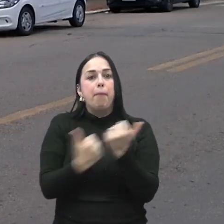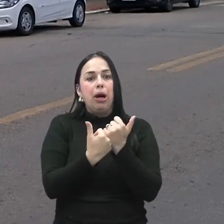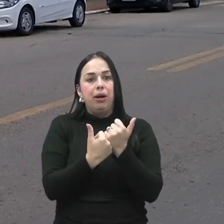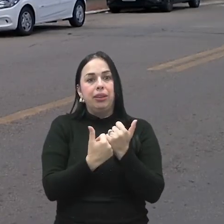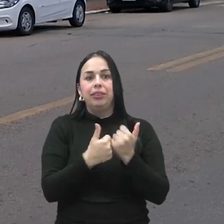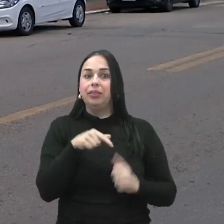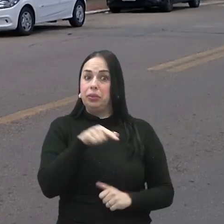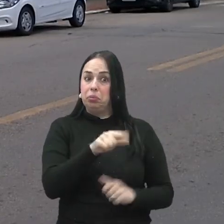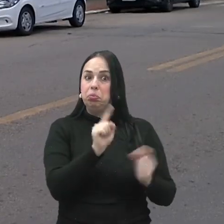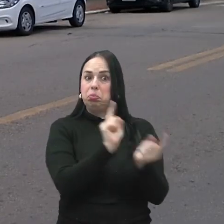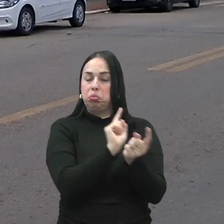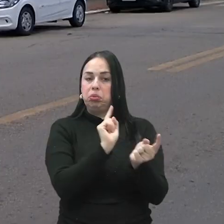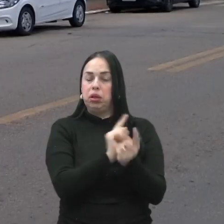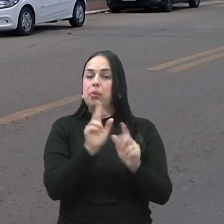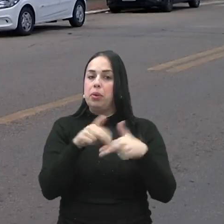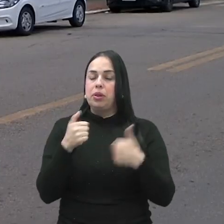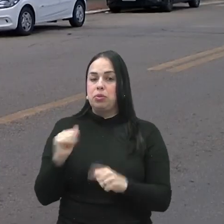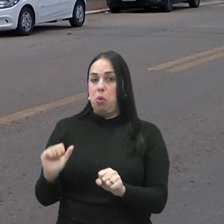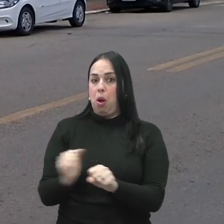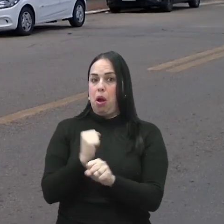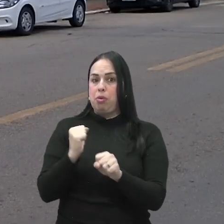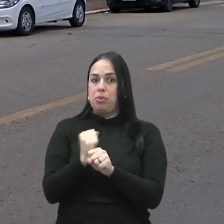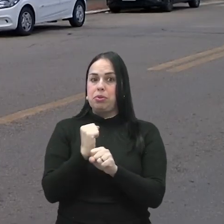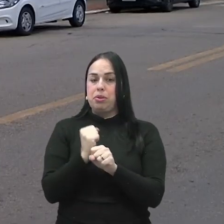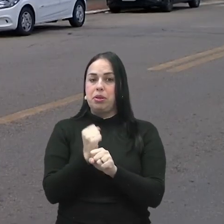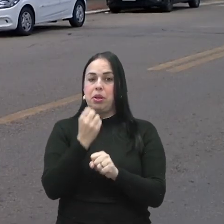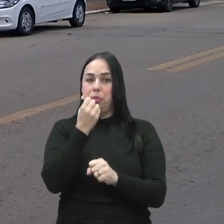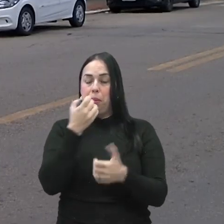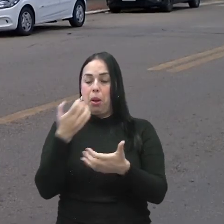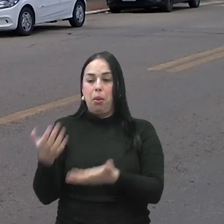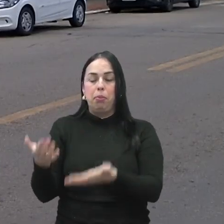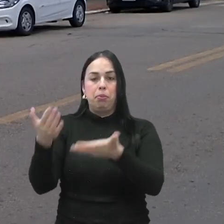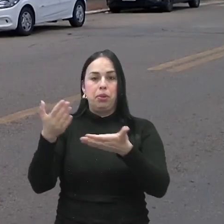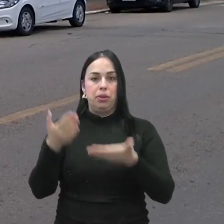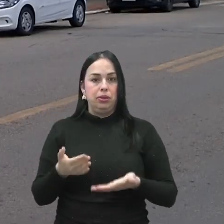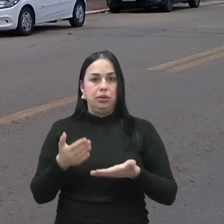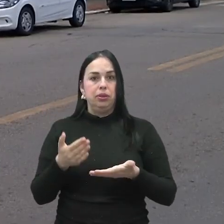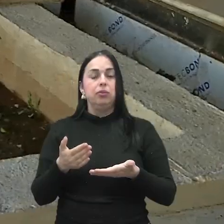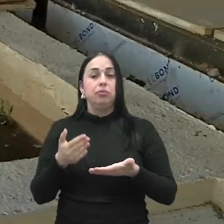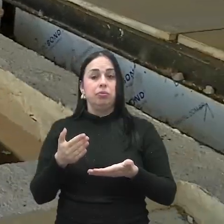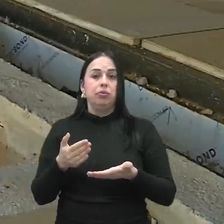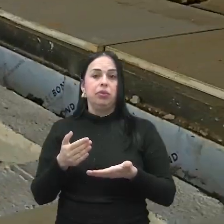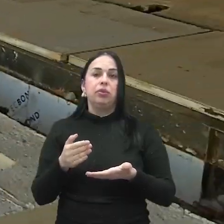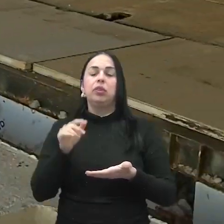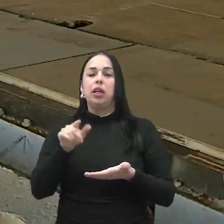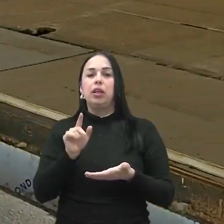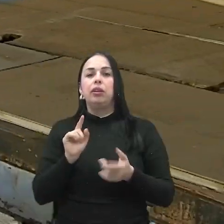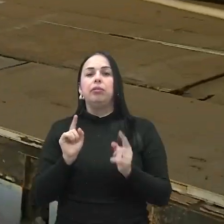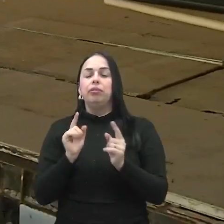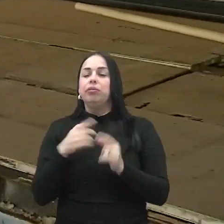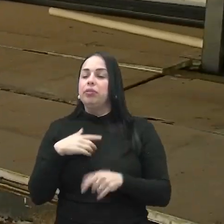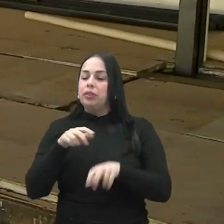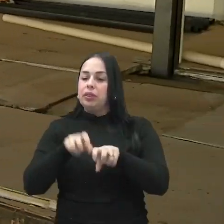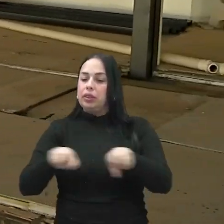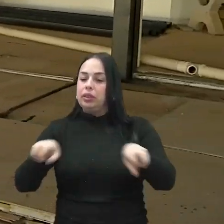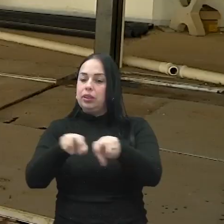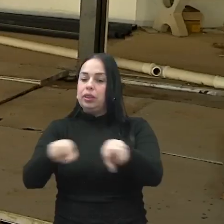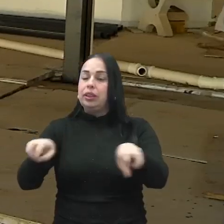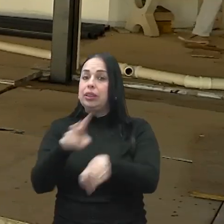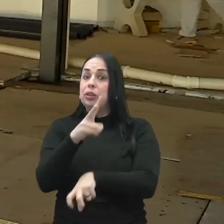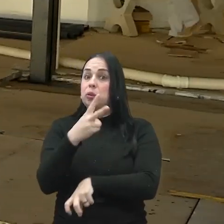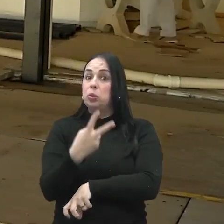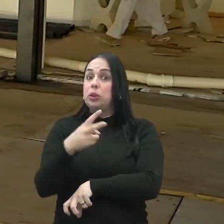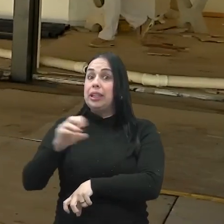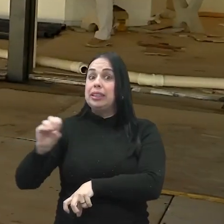de atendimentos. Com as obras, a recepção da nova UPA adulto vai acomodar